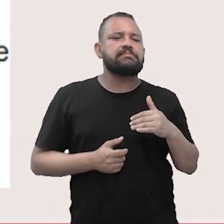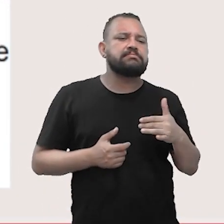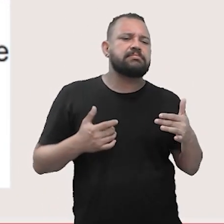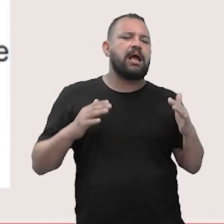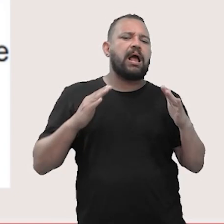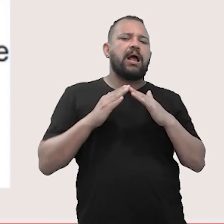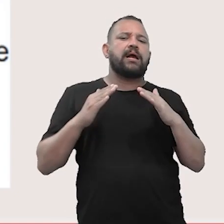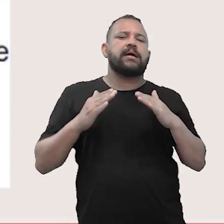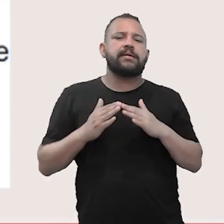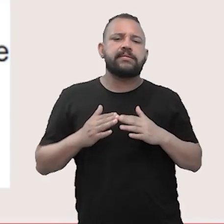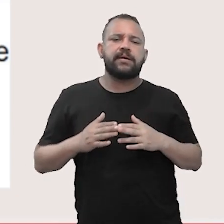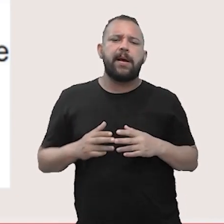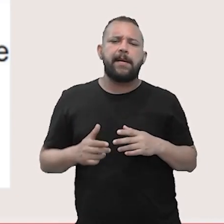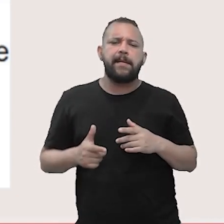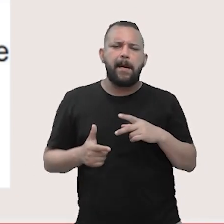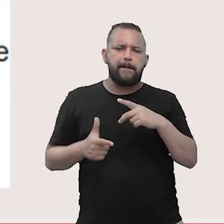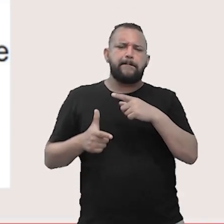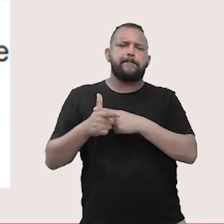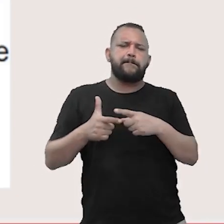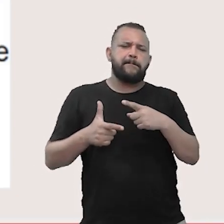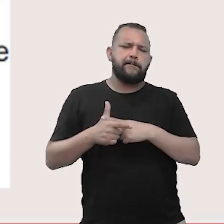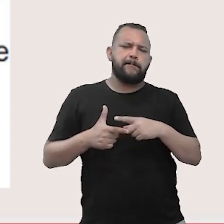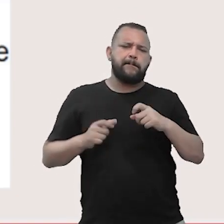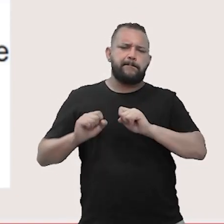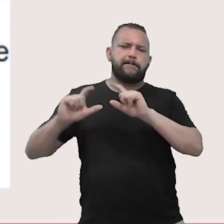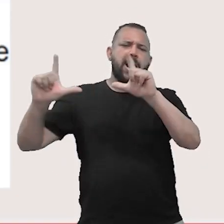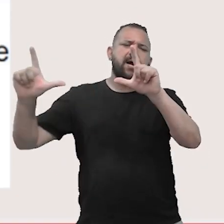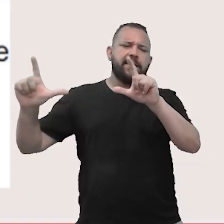Problematiza, isso aqui é uma palavra que eu destacaria na hora da prova. Ó.